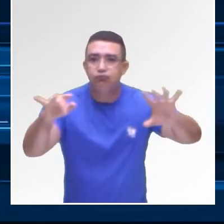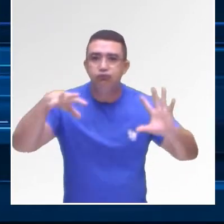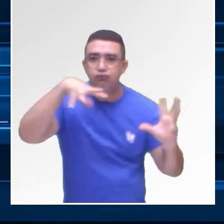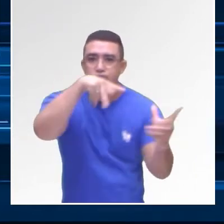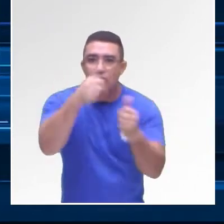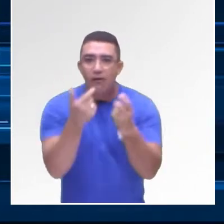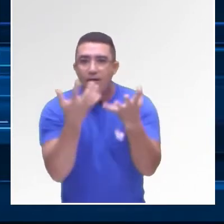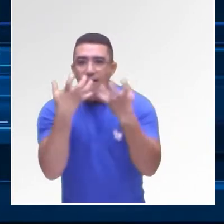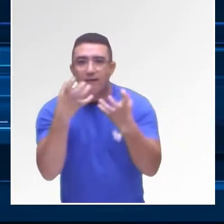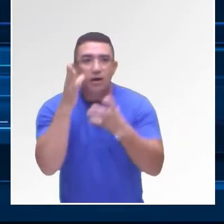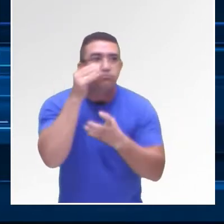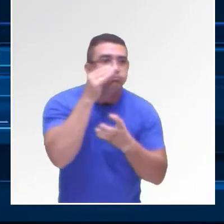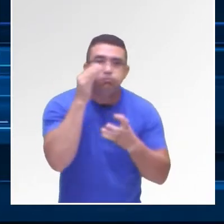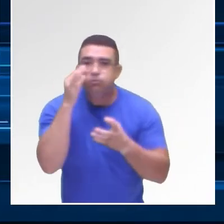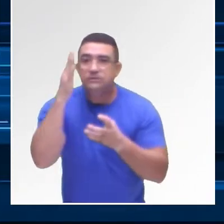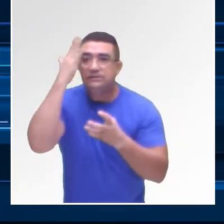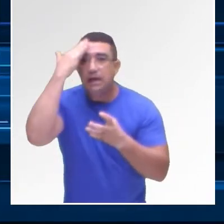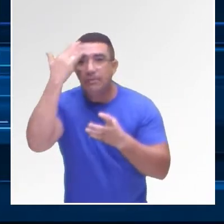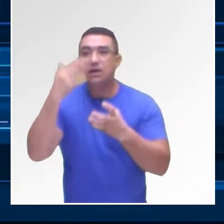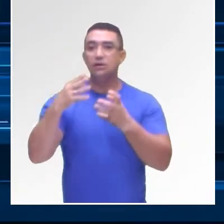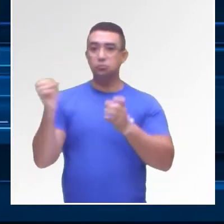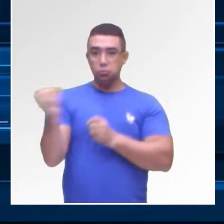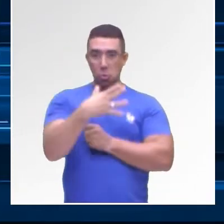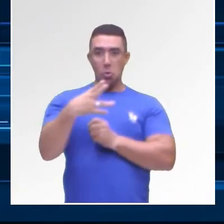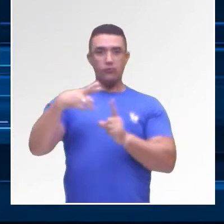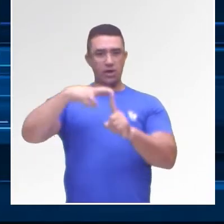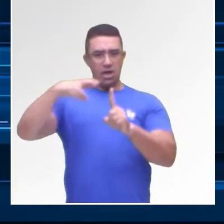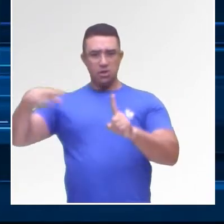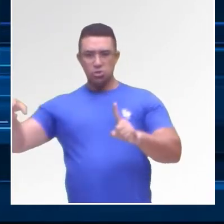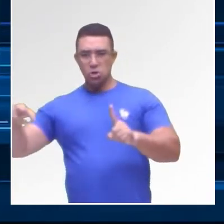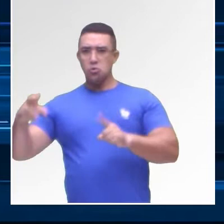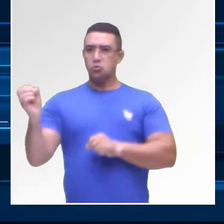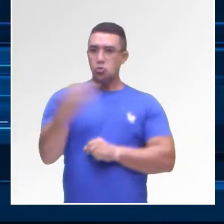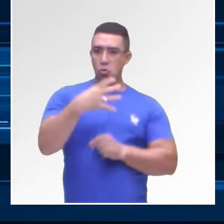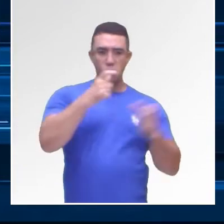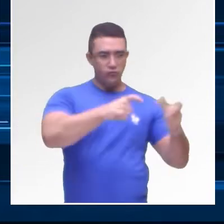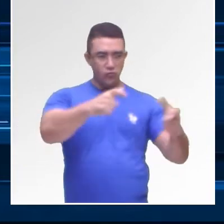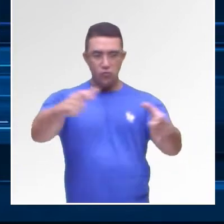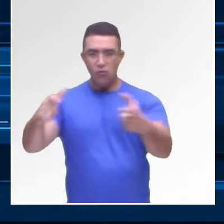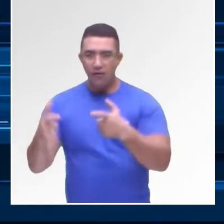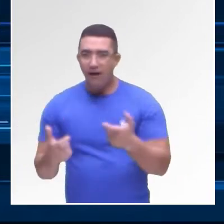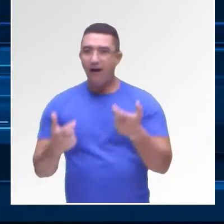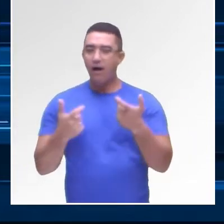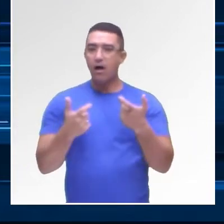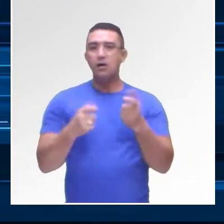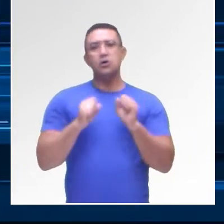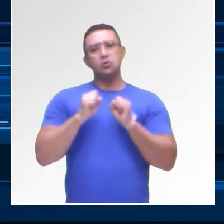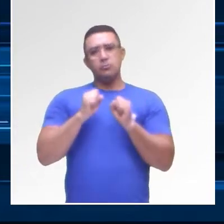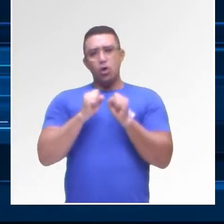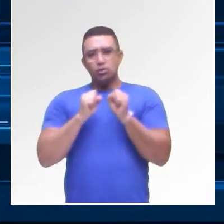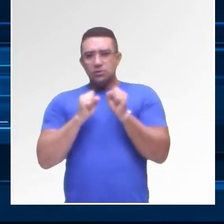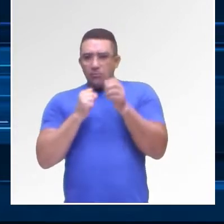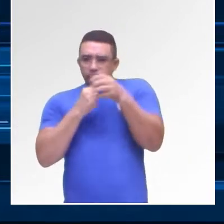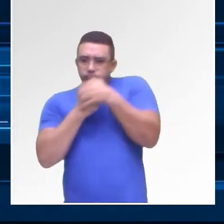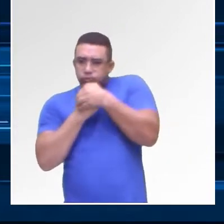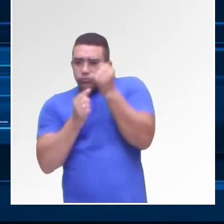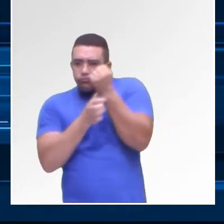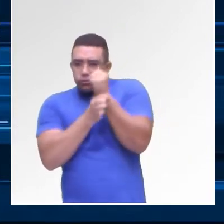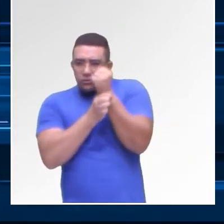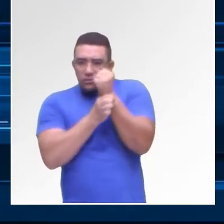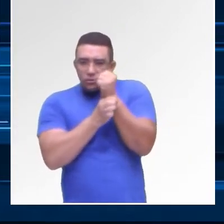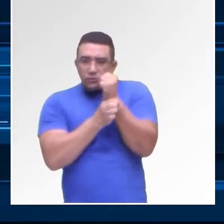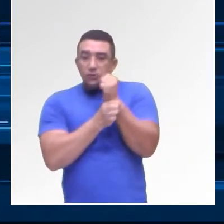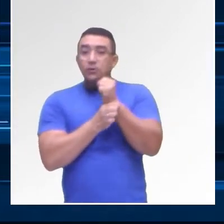descobrir novas regiões, lugares onde ele pudesse estar mais seguro, onde ele